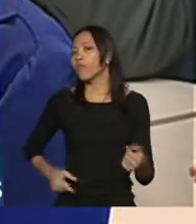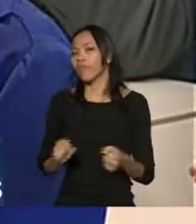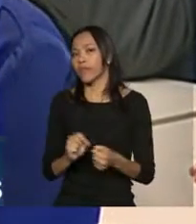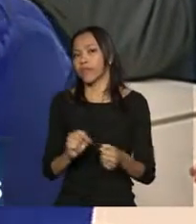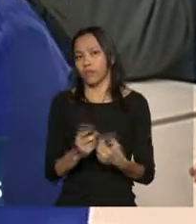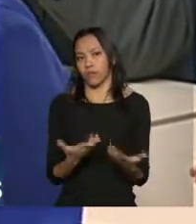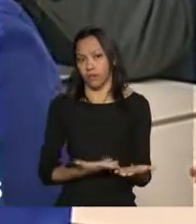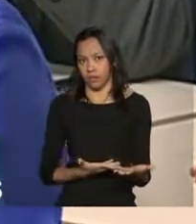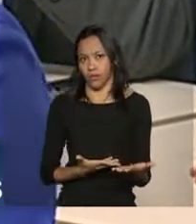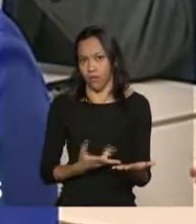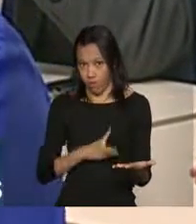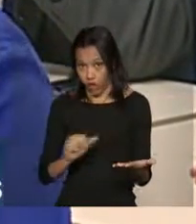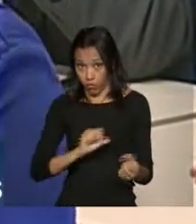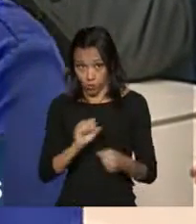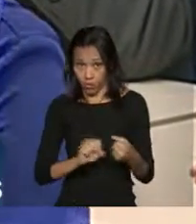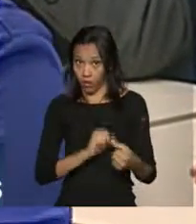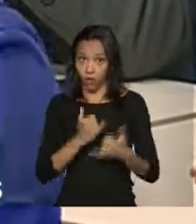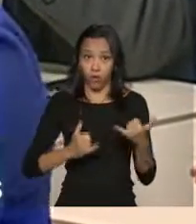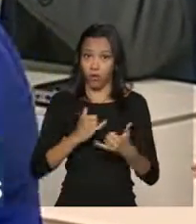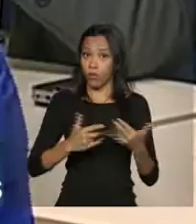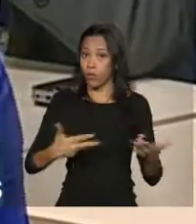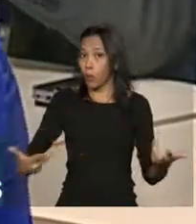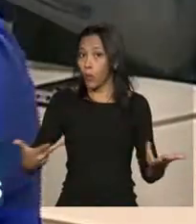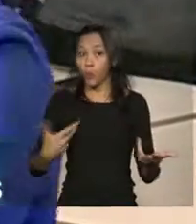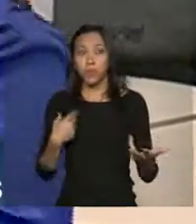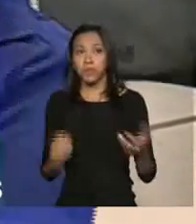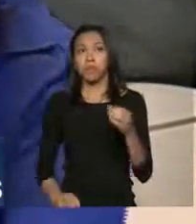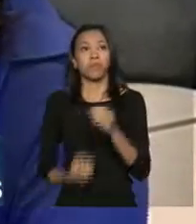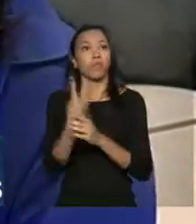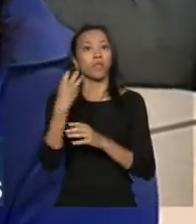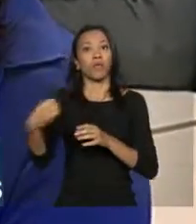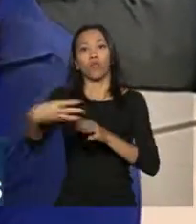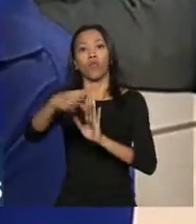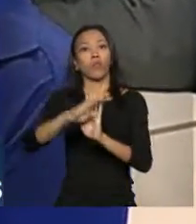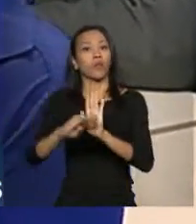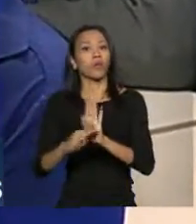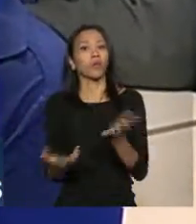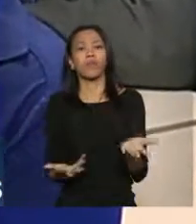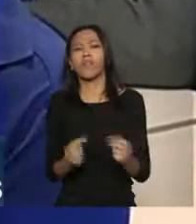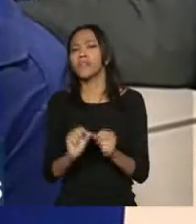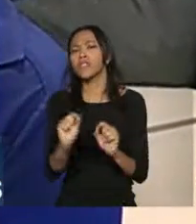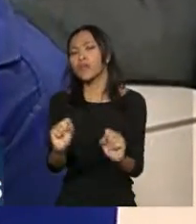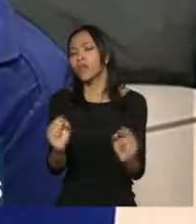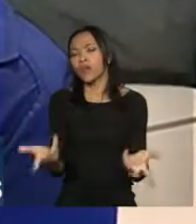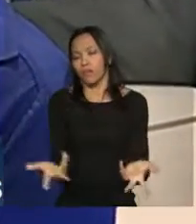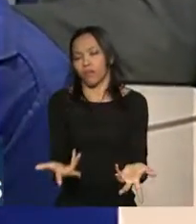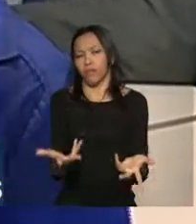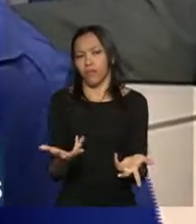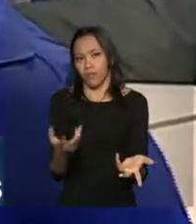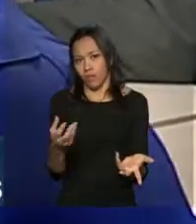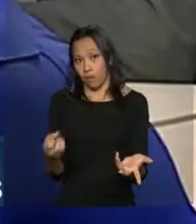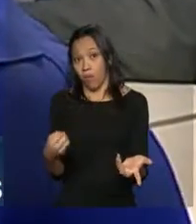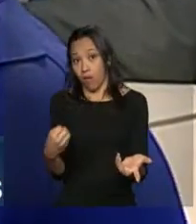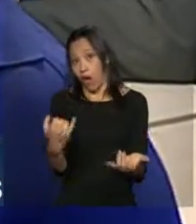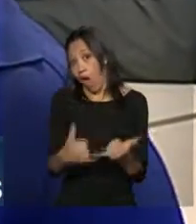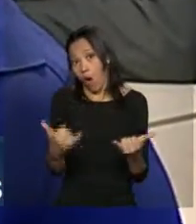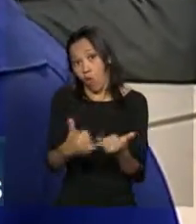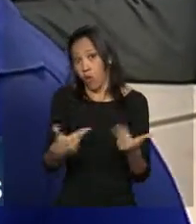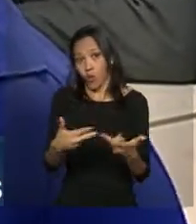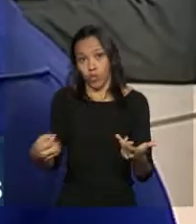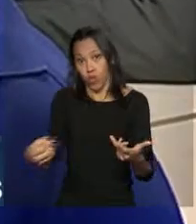vai fazer? Vai mudar alguma coisa? Vai implementar um novo programa? Tem alguma novidade aí por